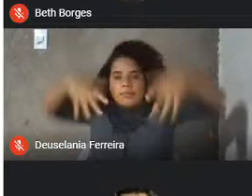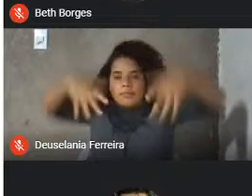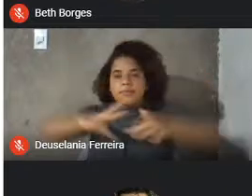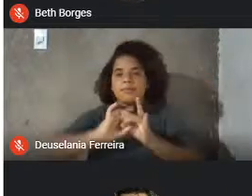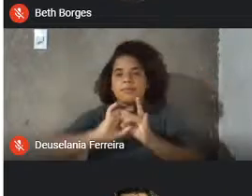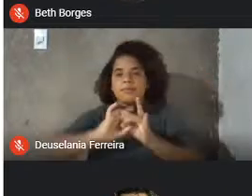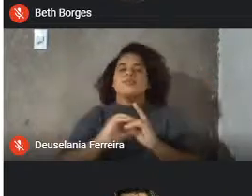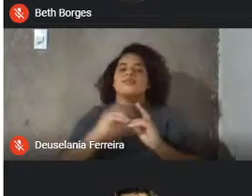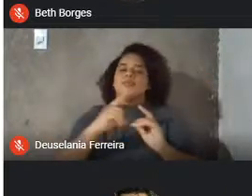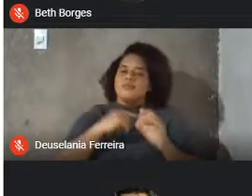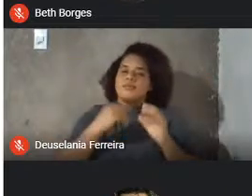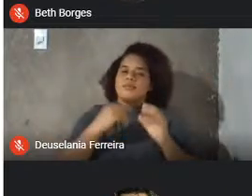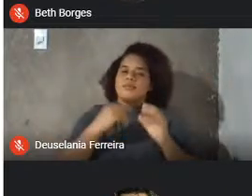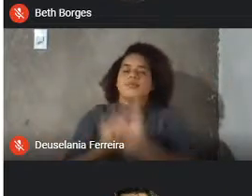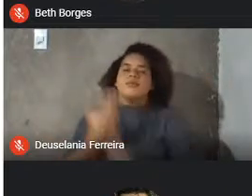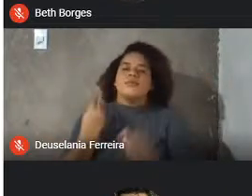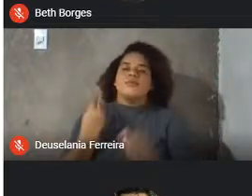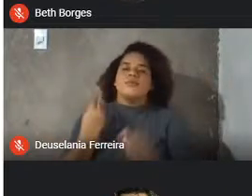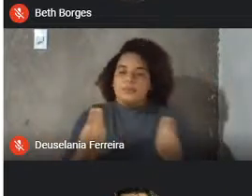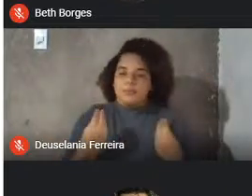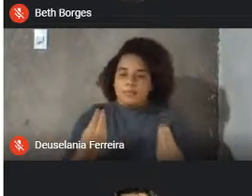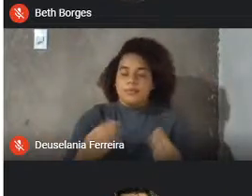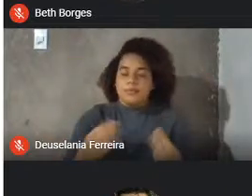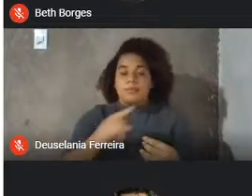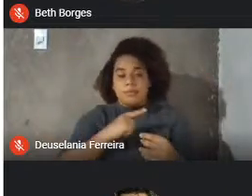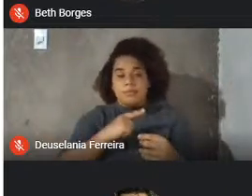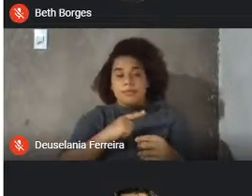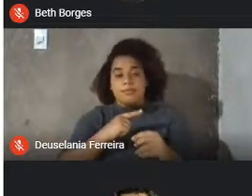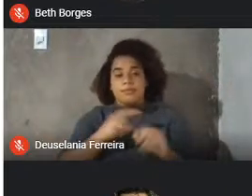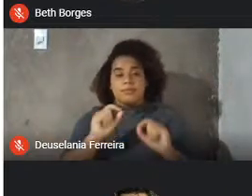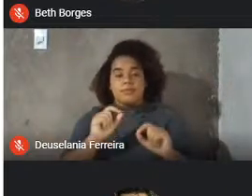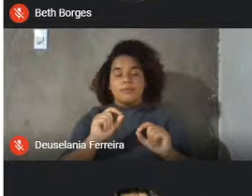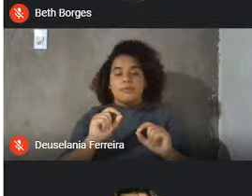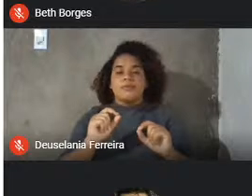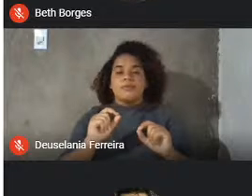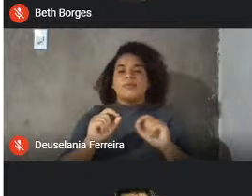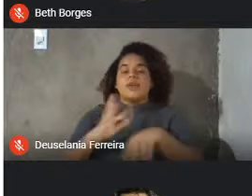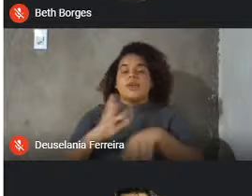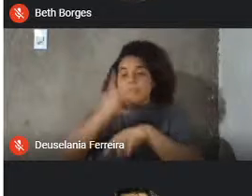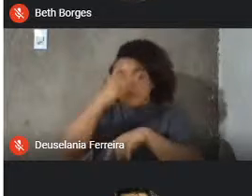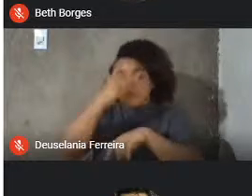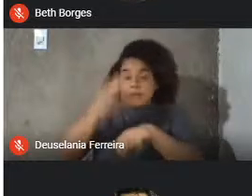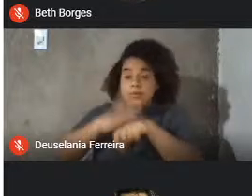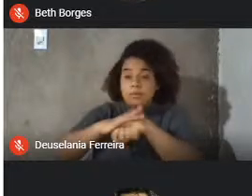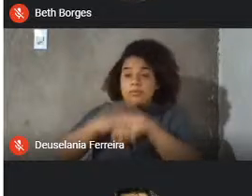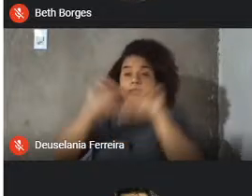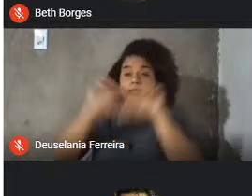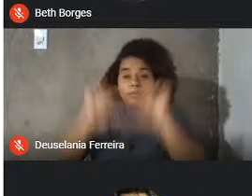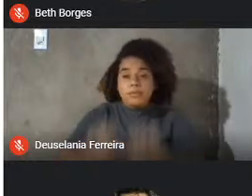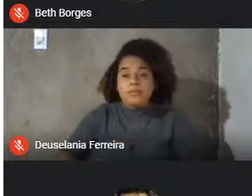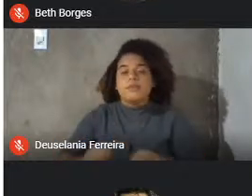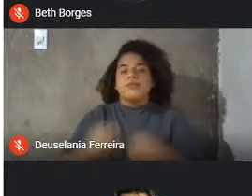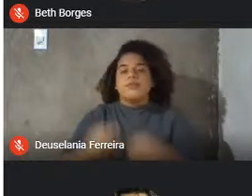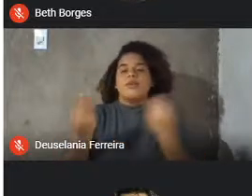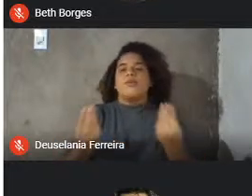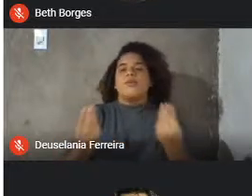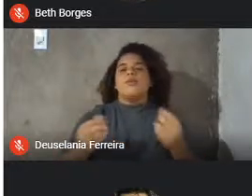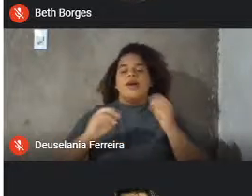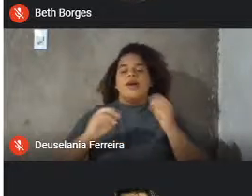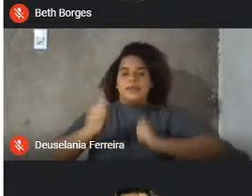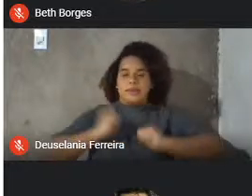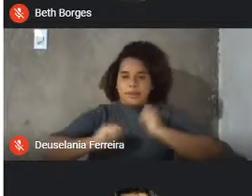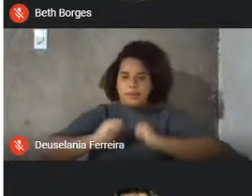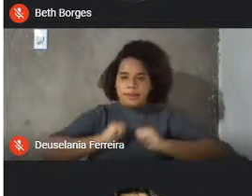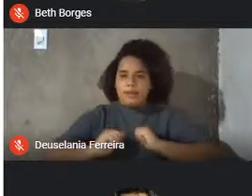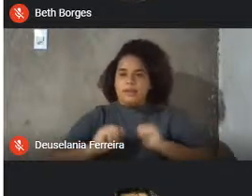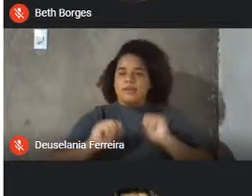quadros crônicos, como eu falei anteriormente, que não têm um bom resultado, têm todo tempo recaídas, como quadros de ansiedade, de